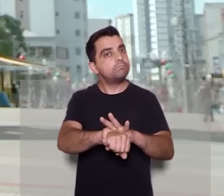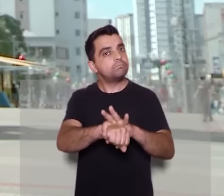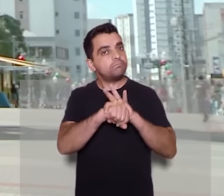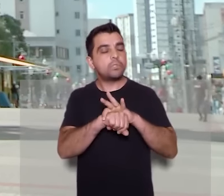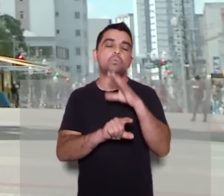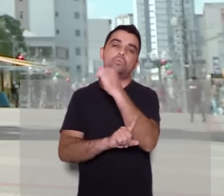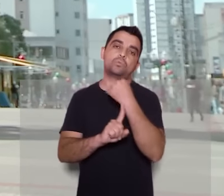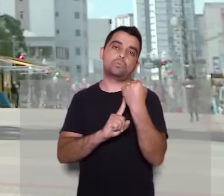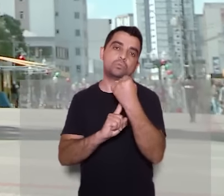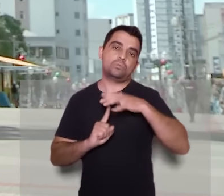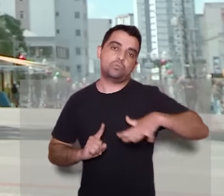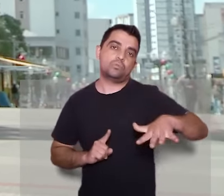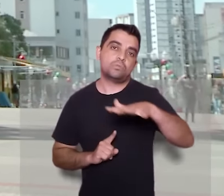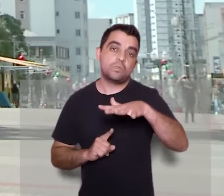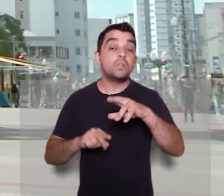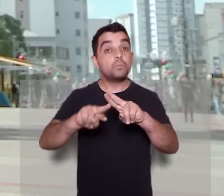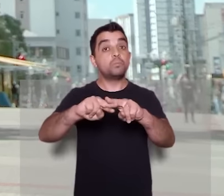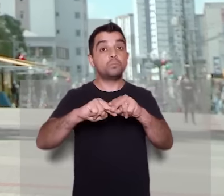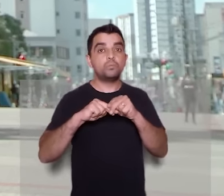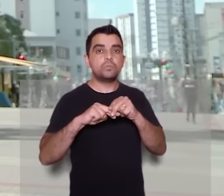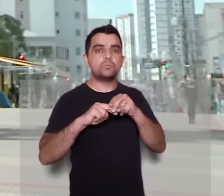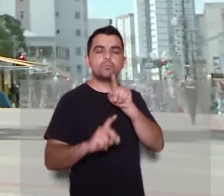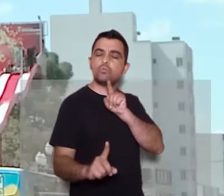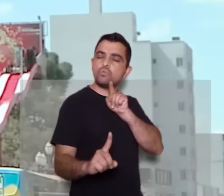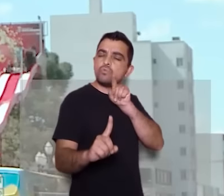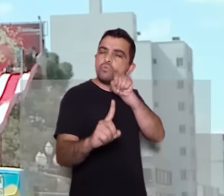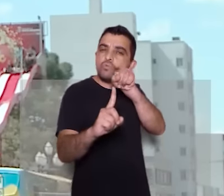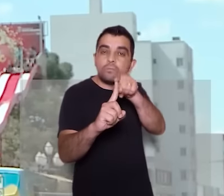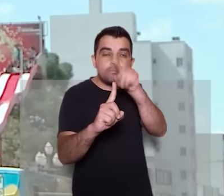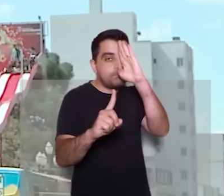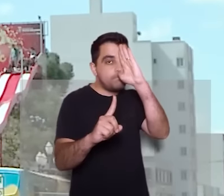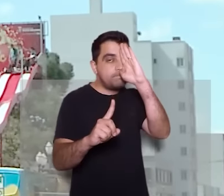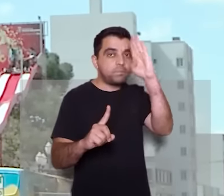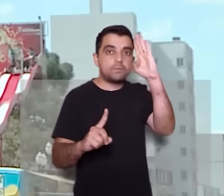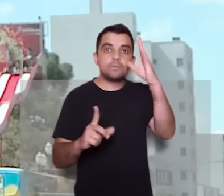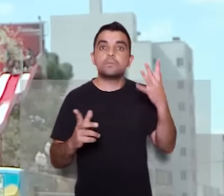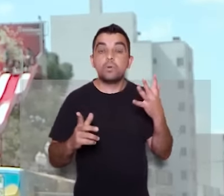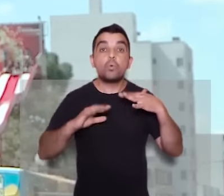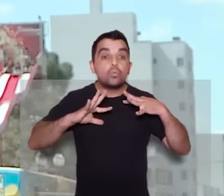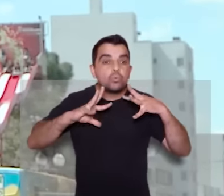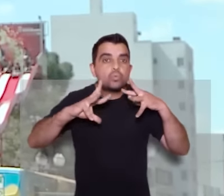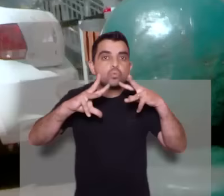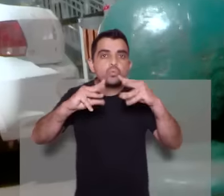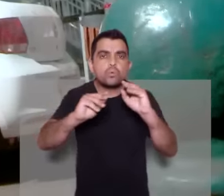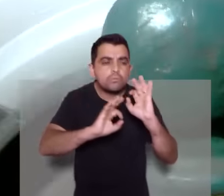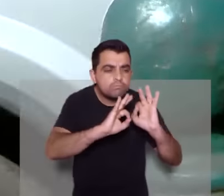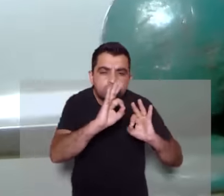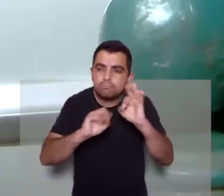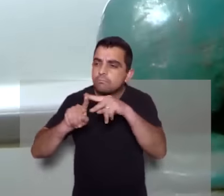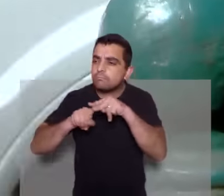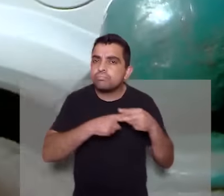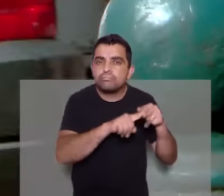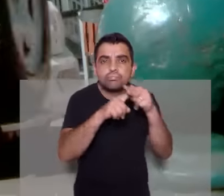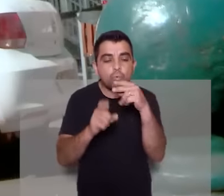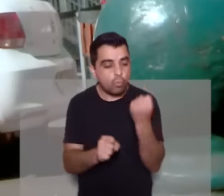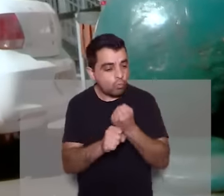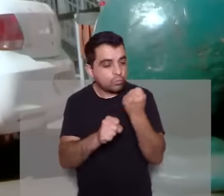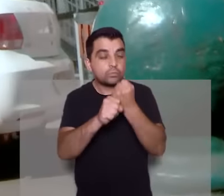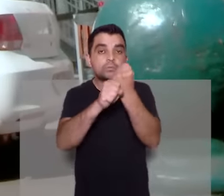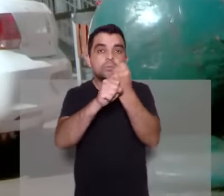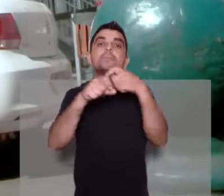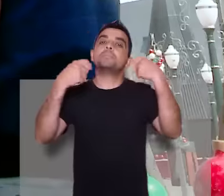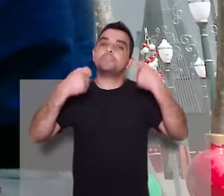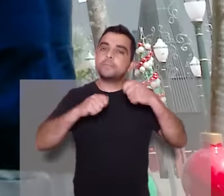Paraná quanto à segurança da nossa sociedade. Pensando nisso, o nosso principal objetivo, então, é fazer com que todas